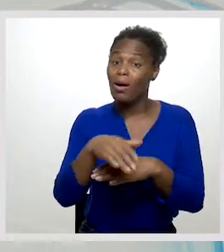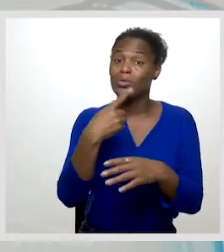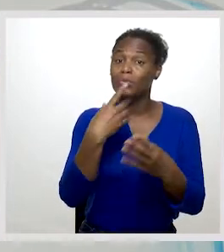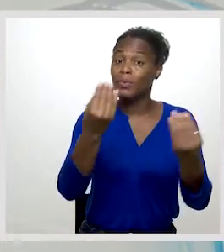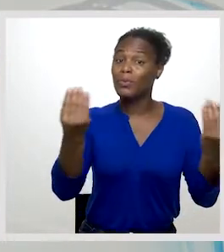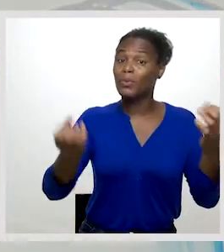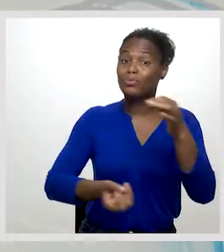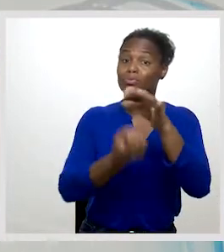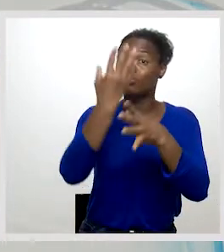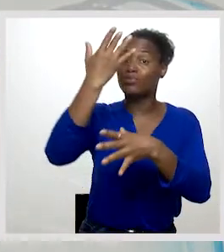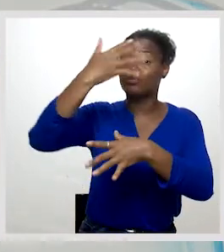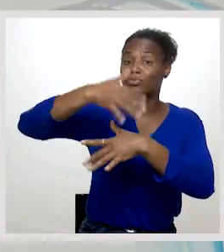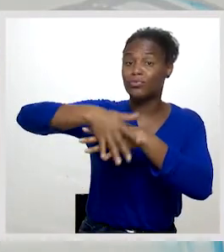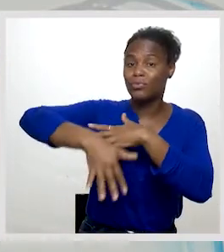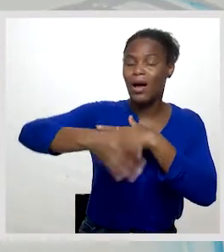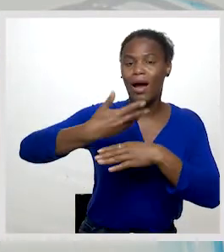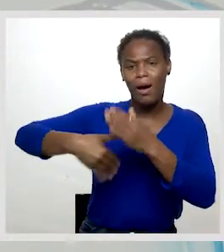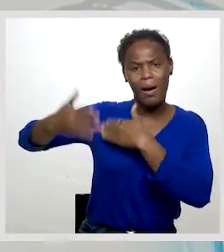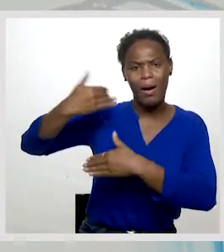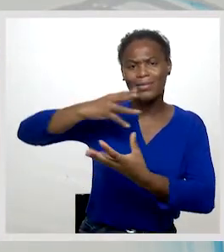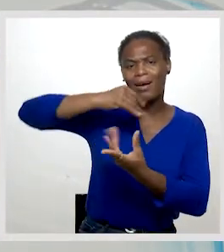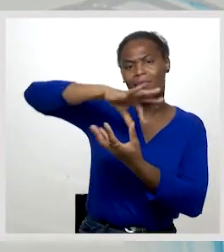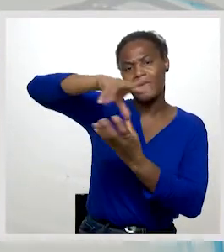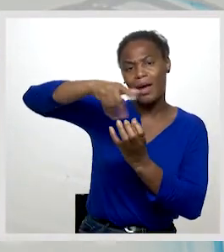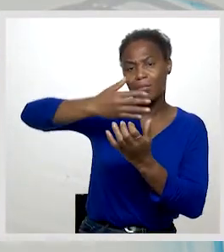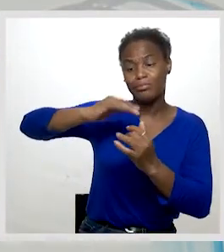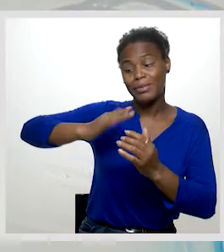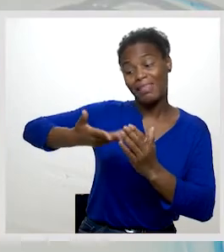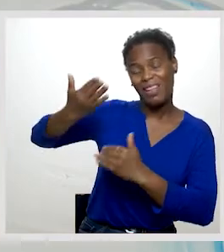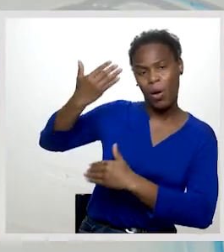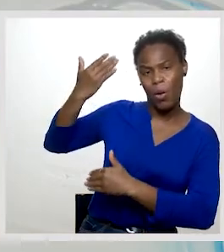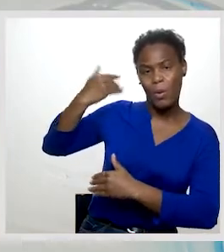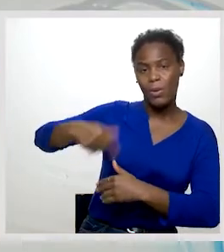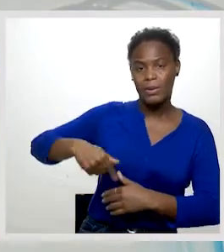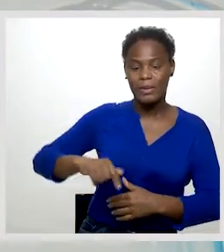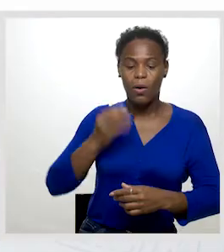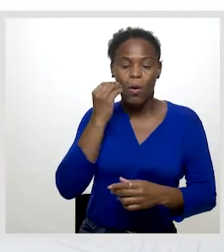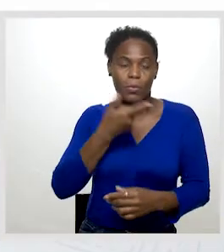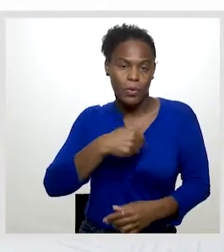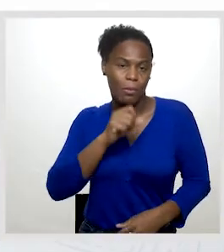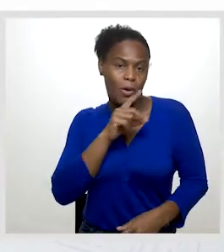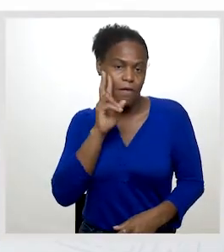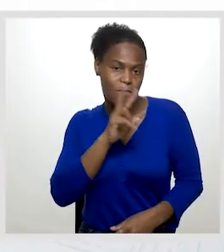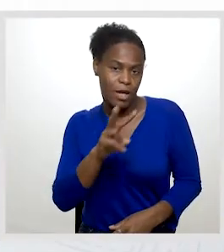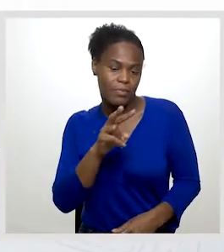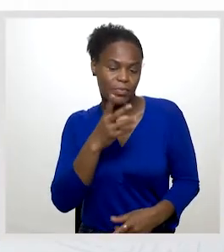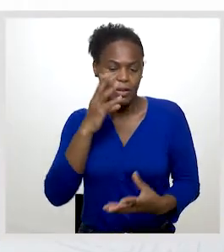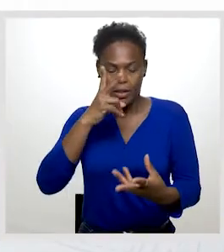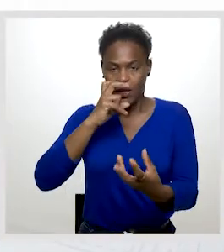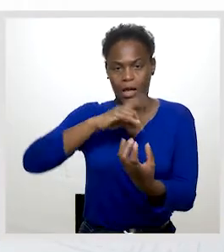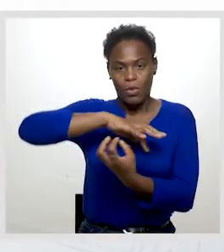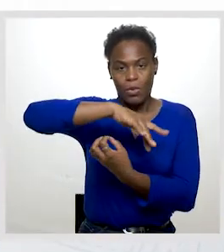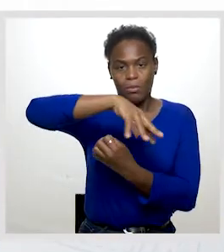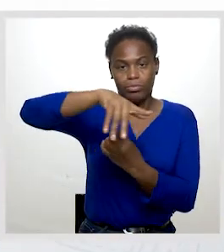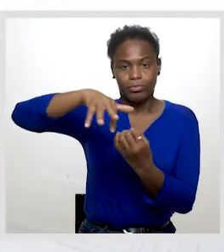enormes erupções vulcânicas que existiam nessa altura na Terra primitiva. Como podemos constatar, a atmosfera